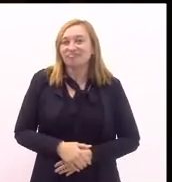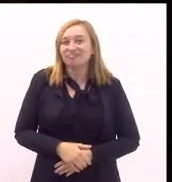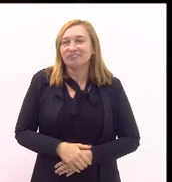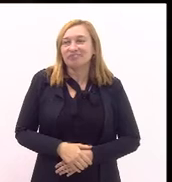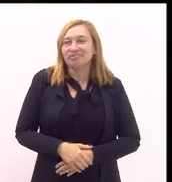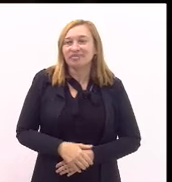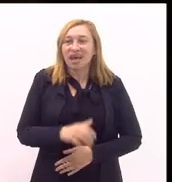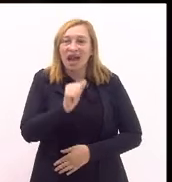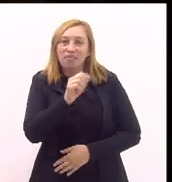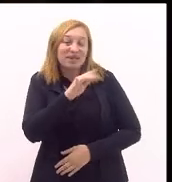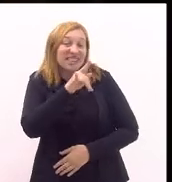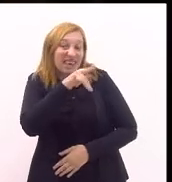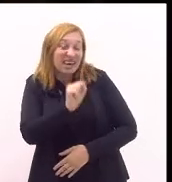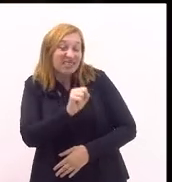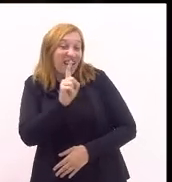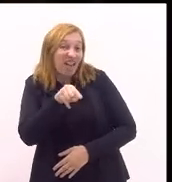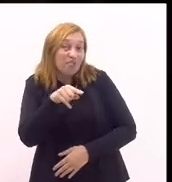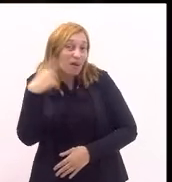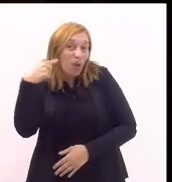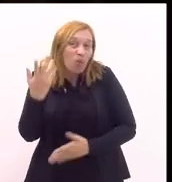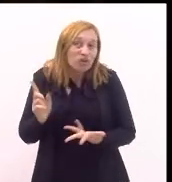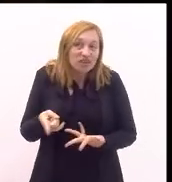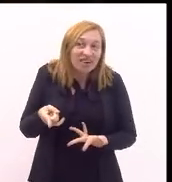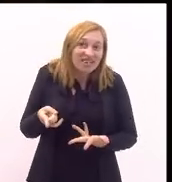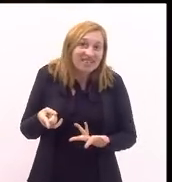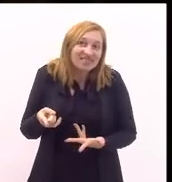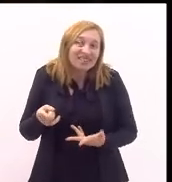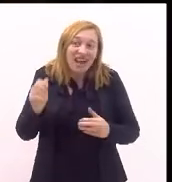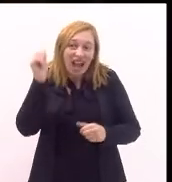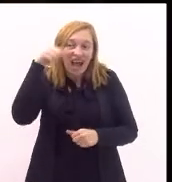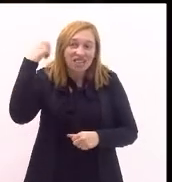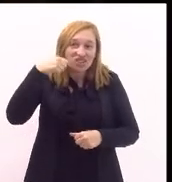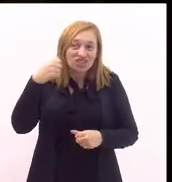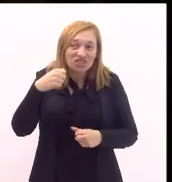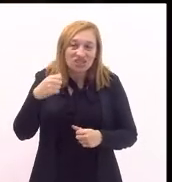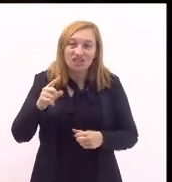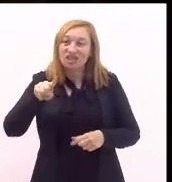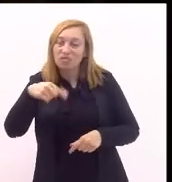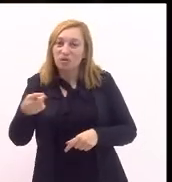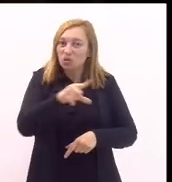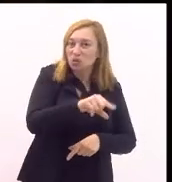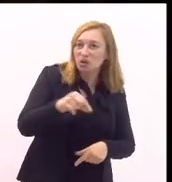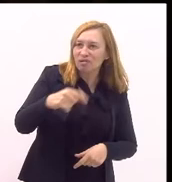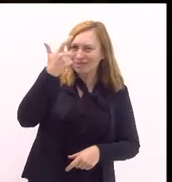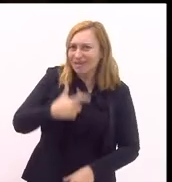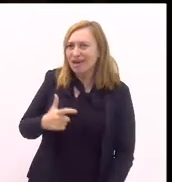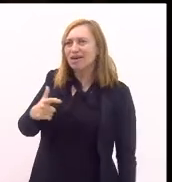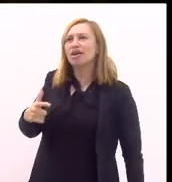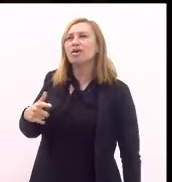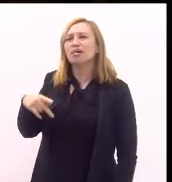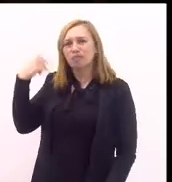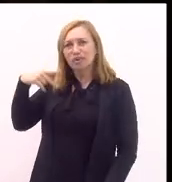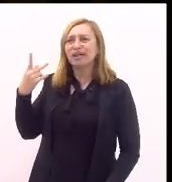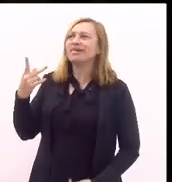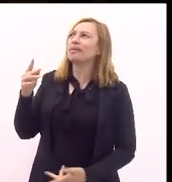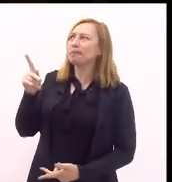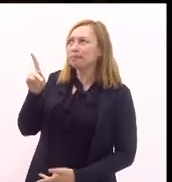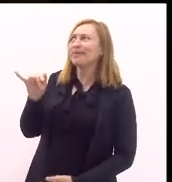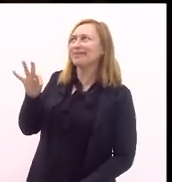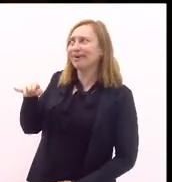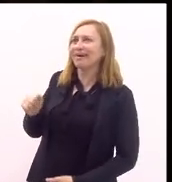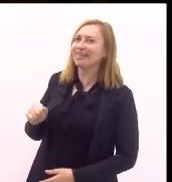Abdias por exemplo é maluco pô é ensinando artista decidiu ser político aí no repolhos Pitanga né